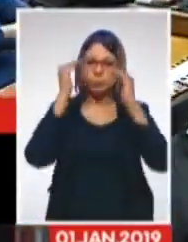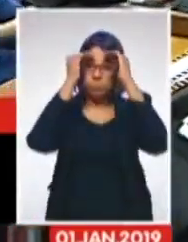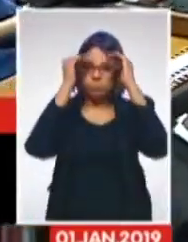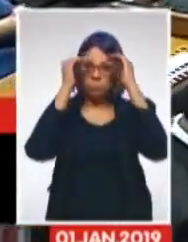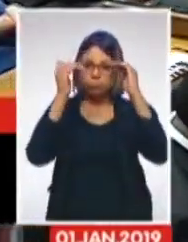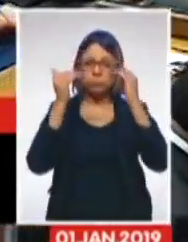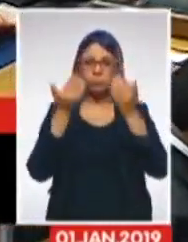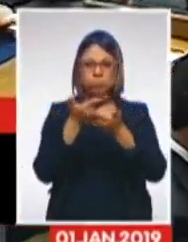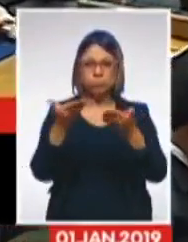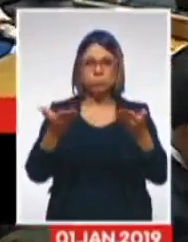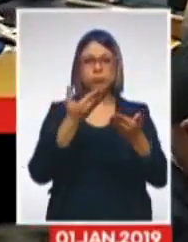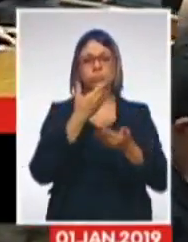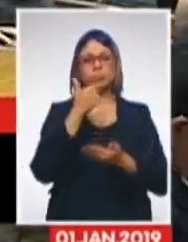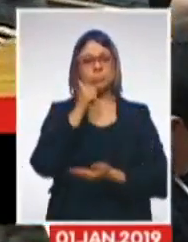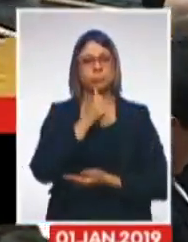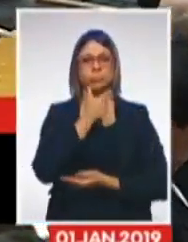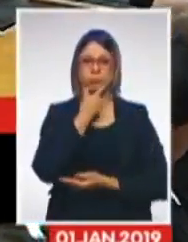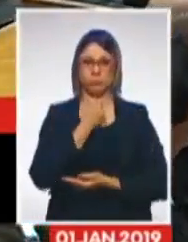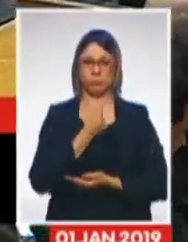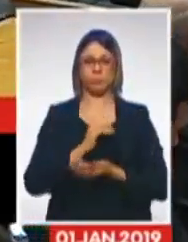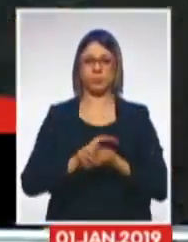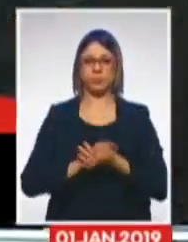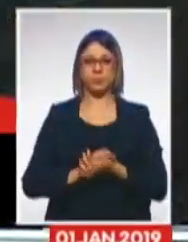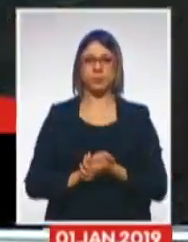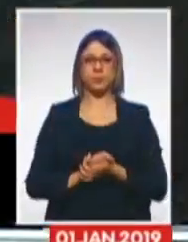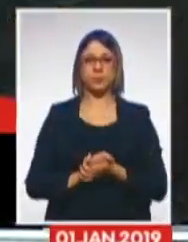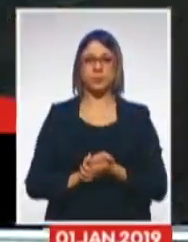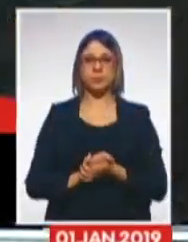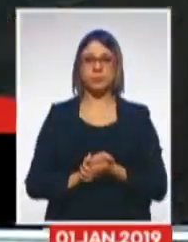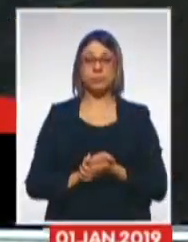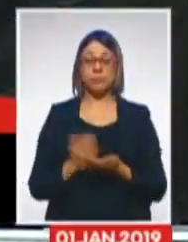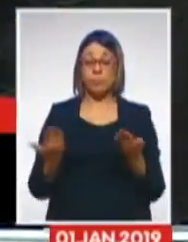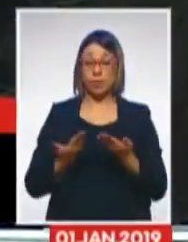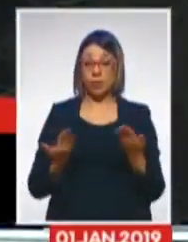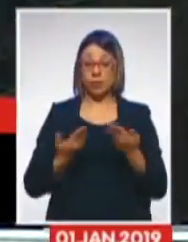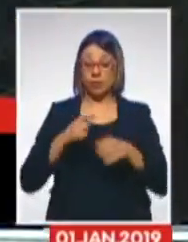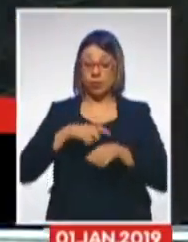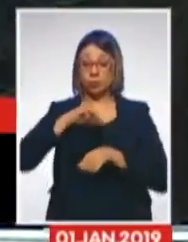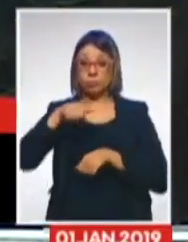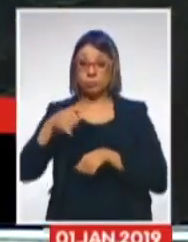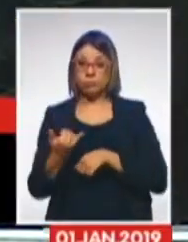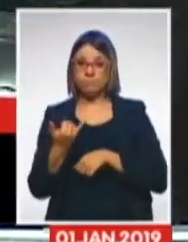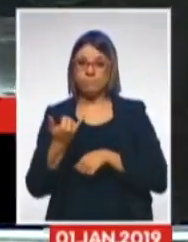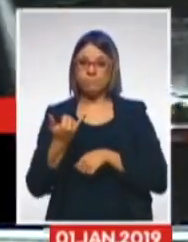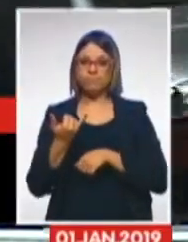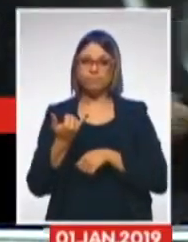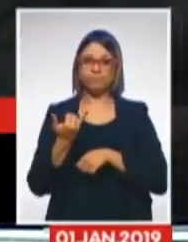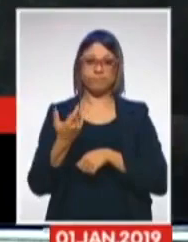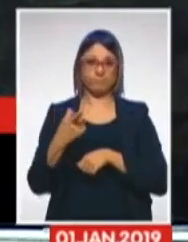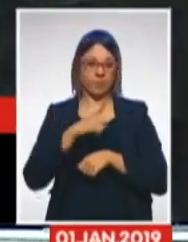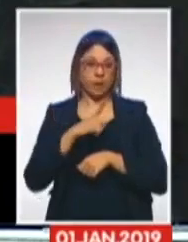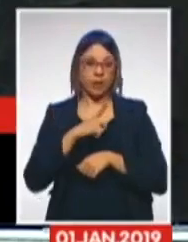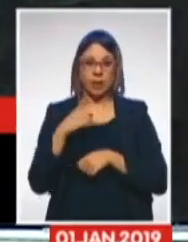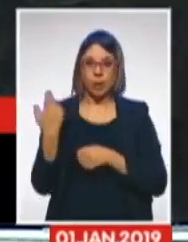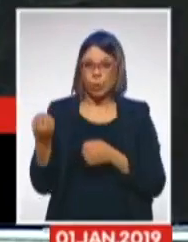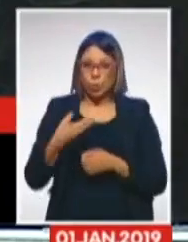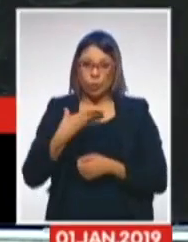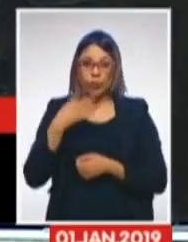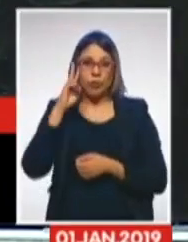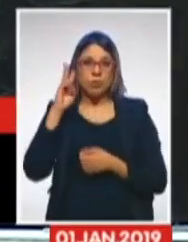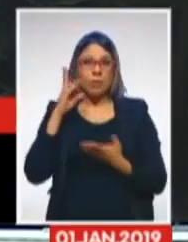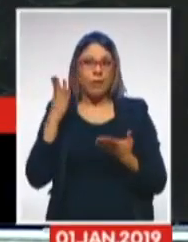às senhoras e senhores. A oportunidade de construirmos essa nova história